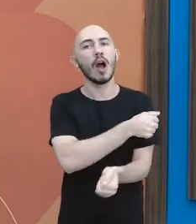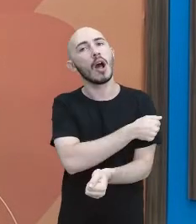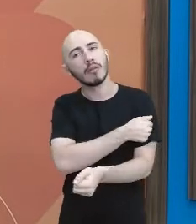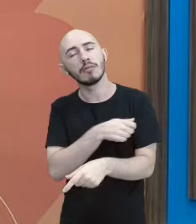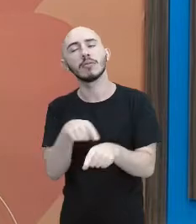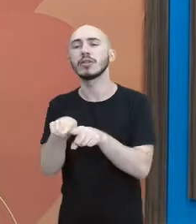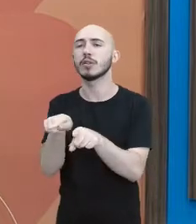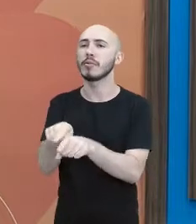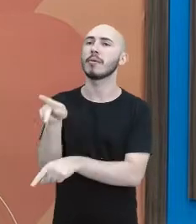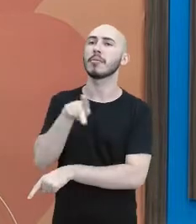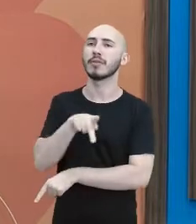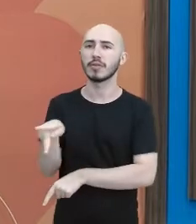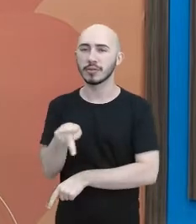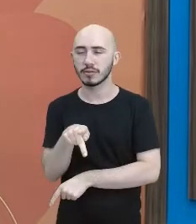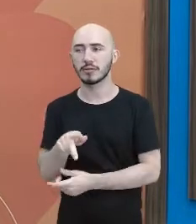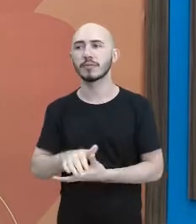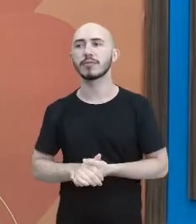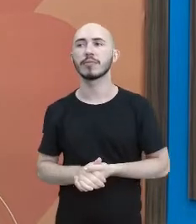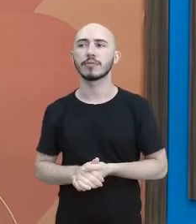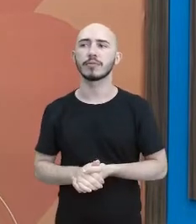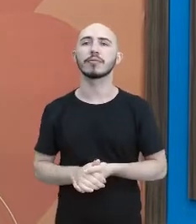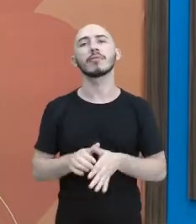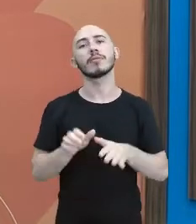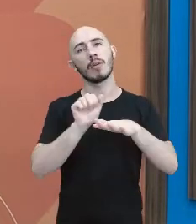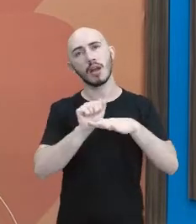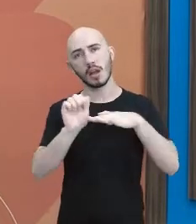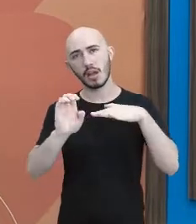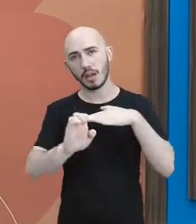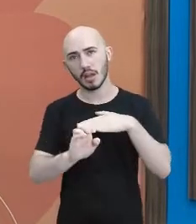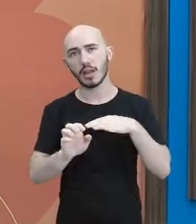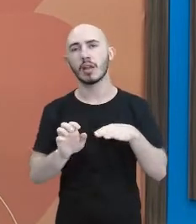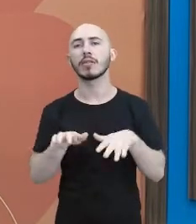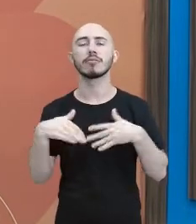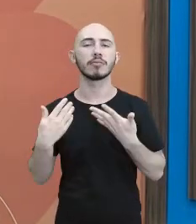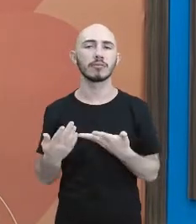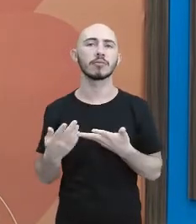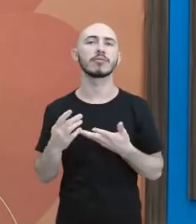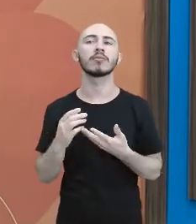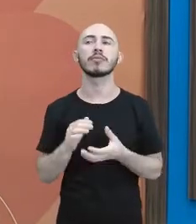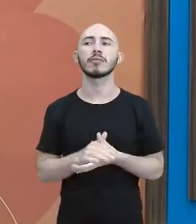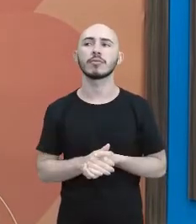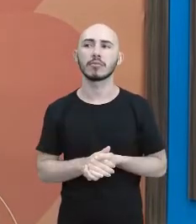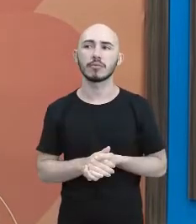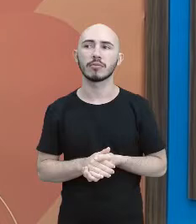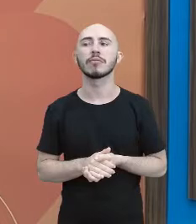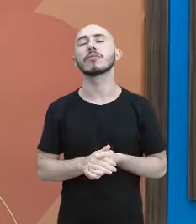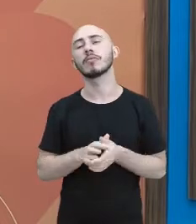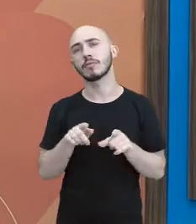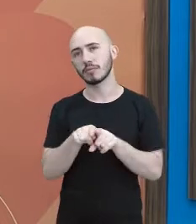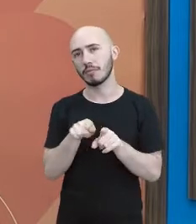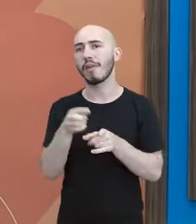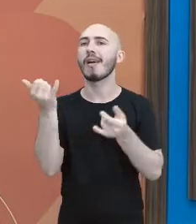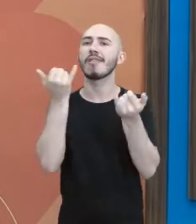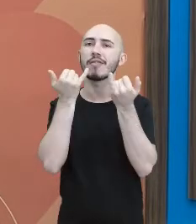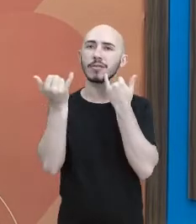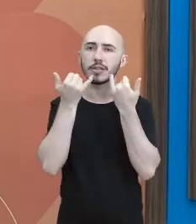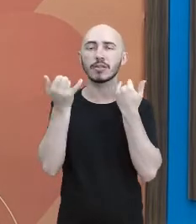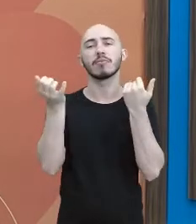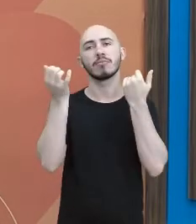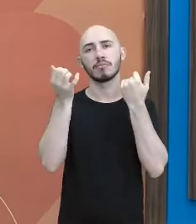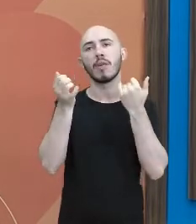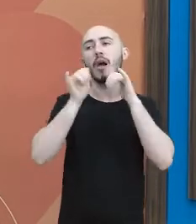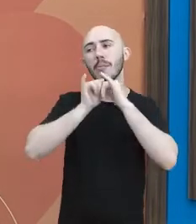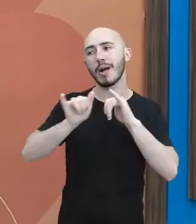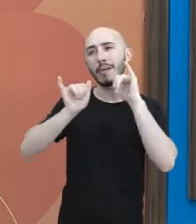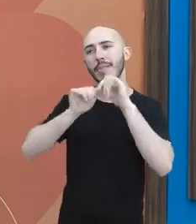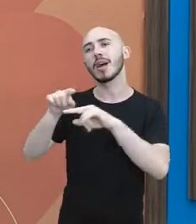aos professores do AEE, não é? E aí repassarão essas informações aos professores de